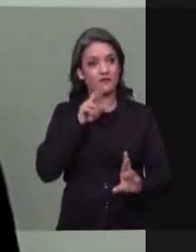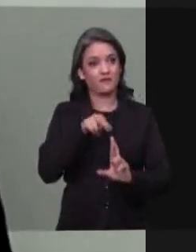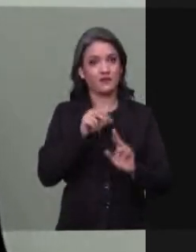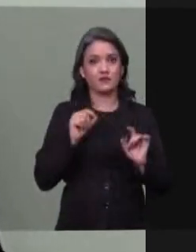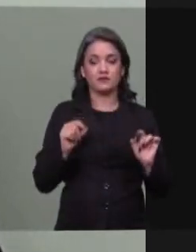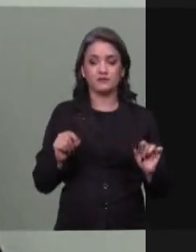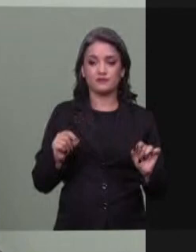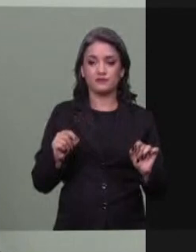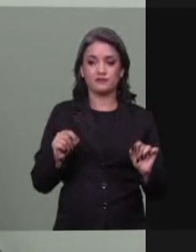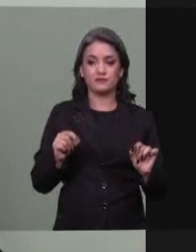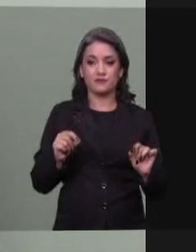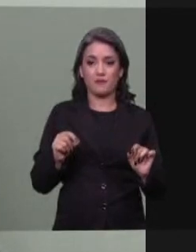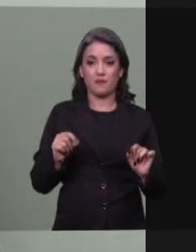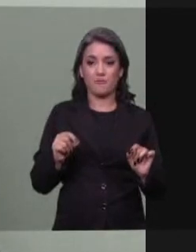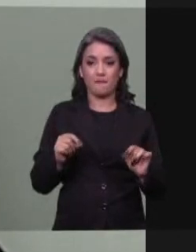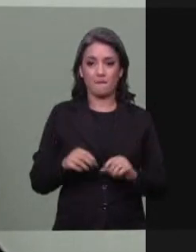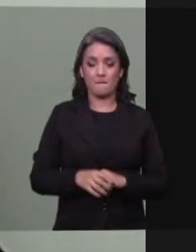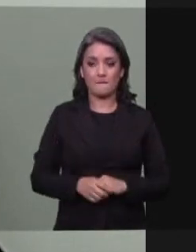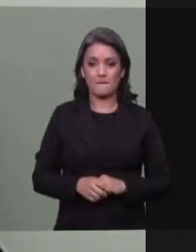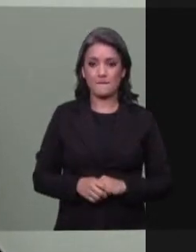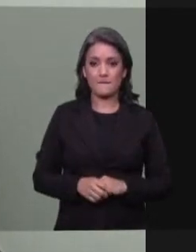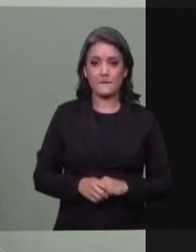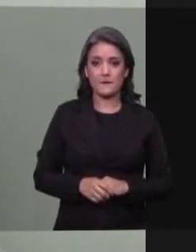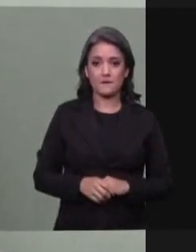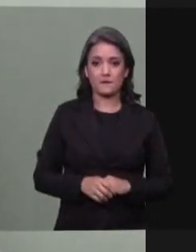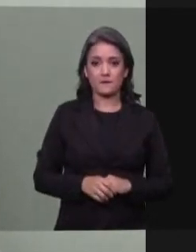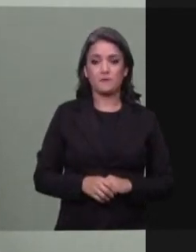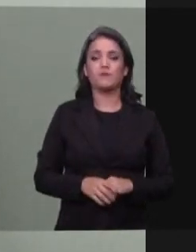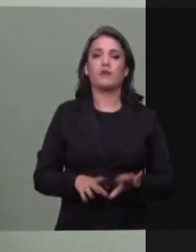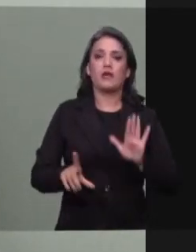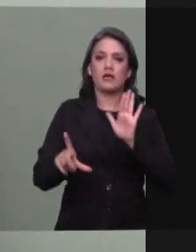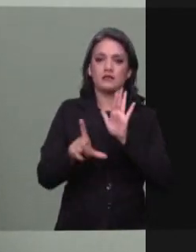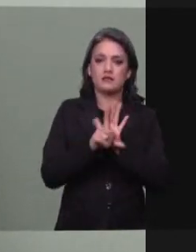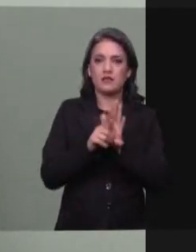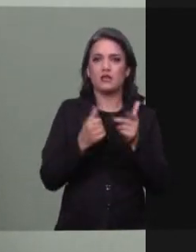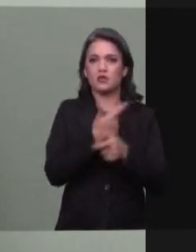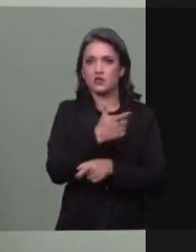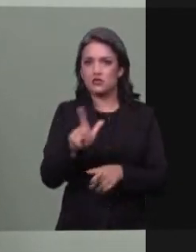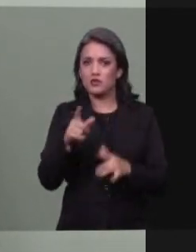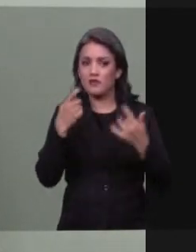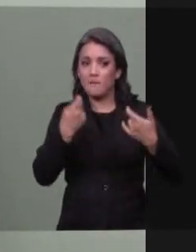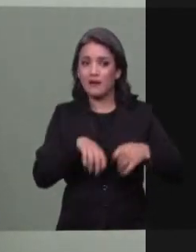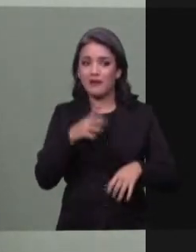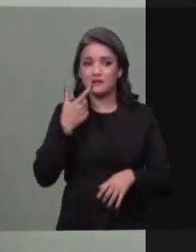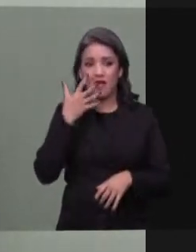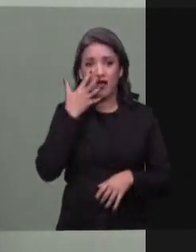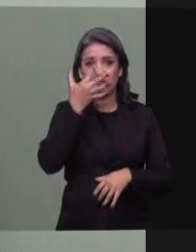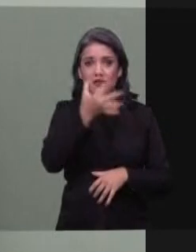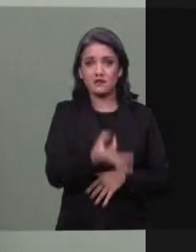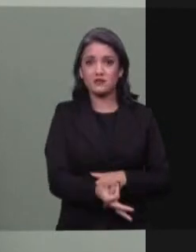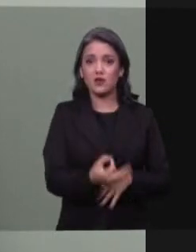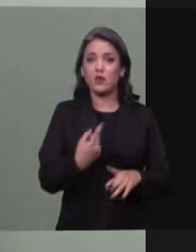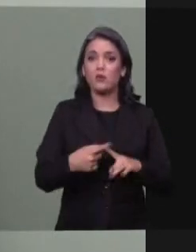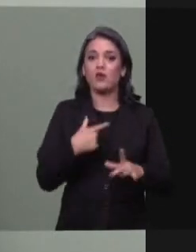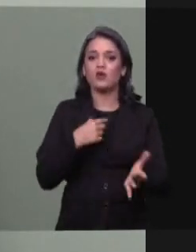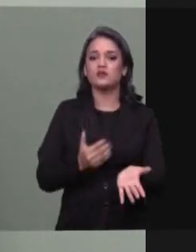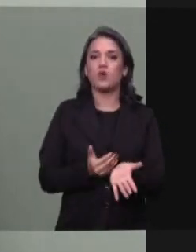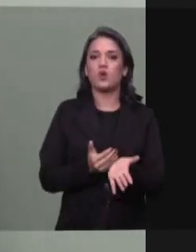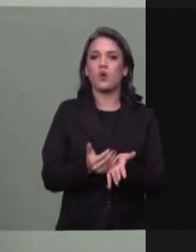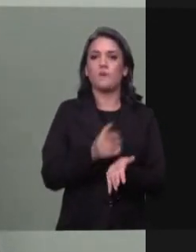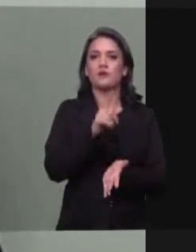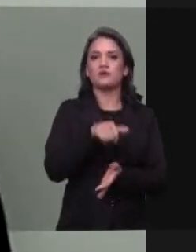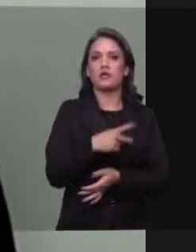presidente, de que a interpretação dessas normas infraconstitucionais tem que levar em consideração o preâmbulo da